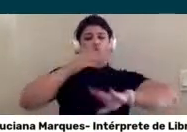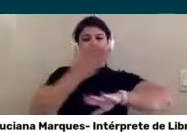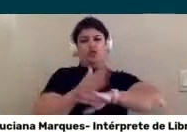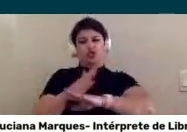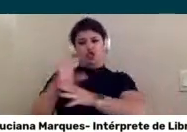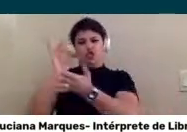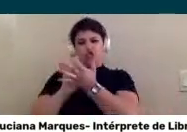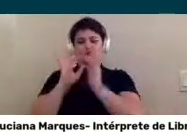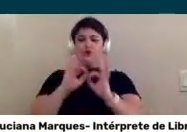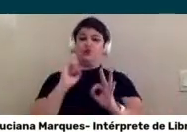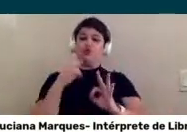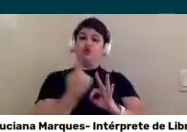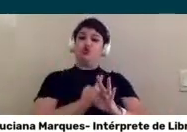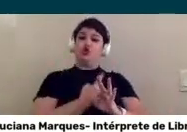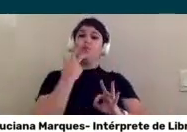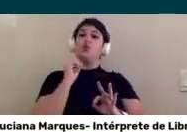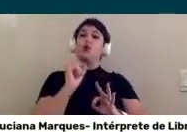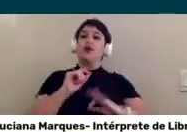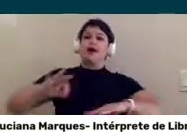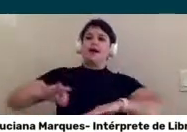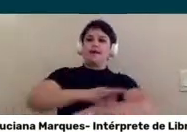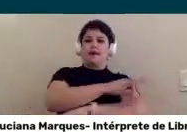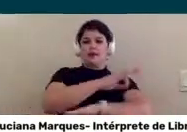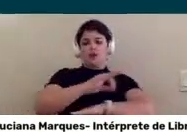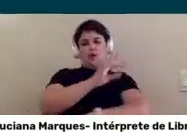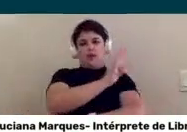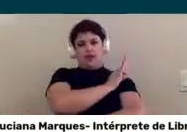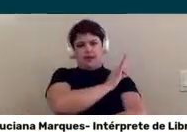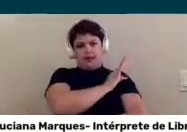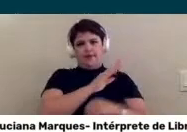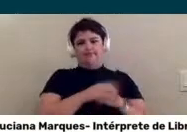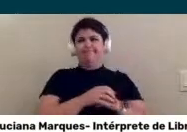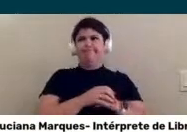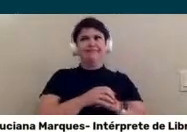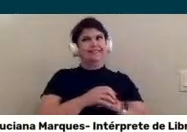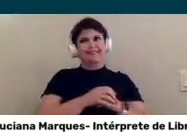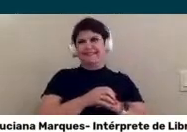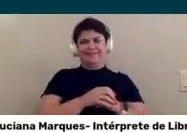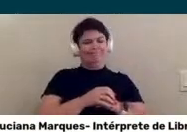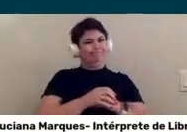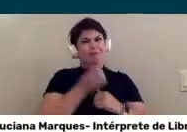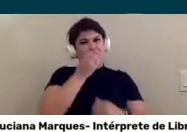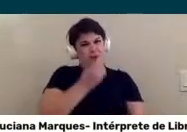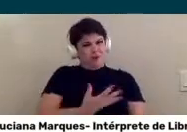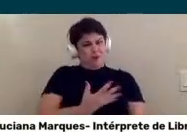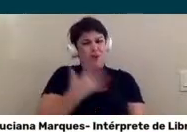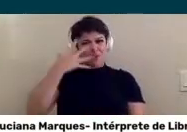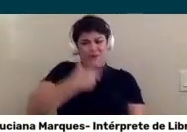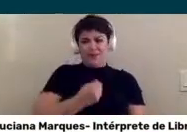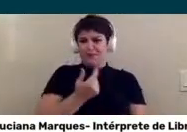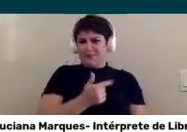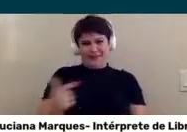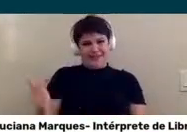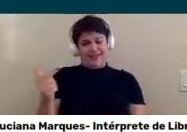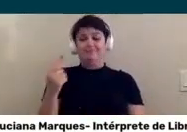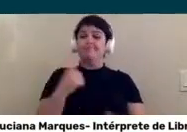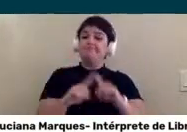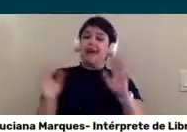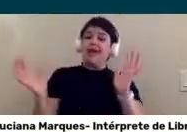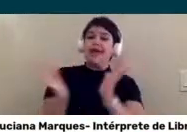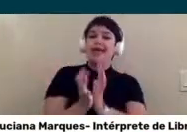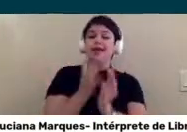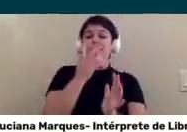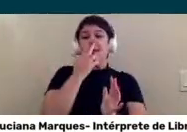ao nosso guichê, o da arquitetura técnica, né? E não estava bonito. Pouquíssimas equipes sequer conseguiam